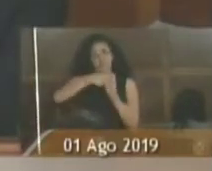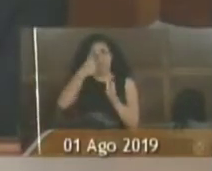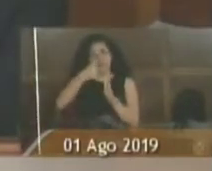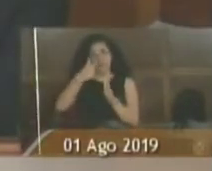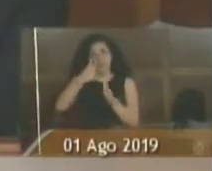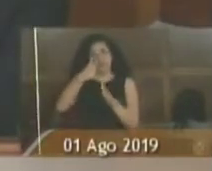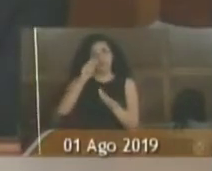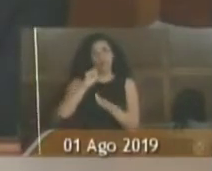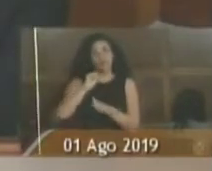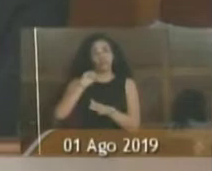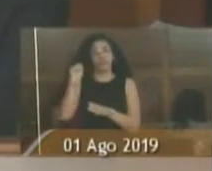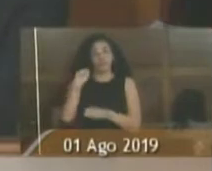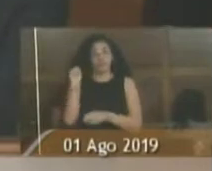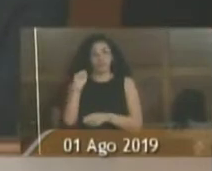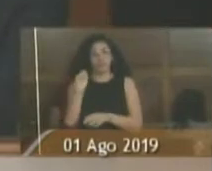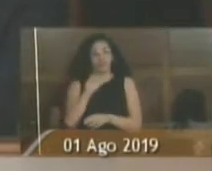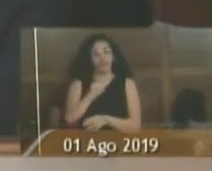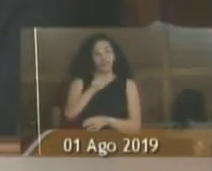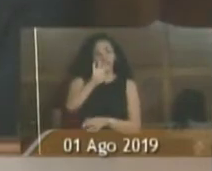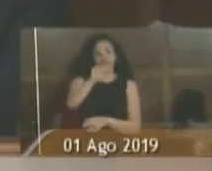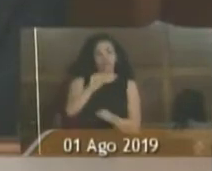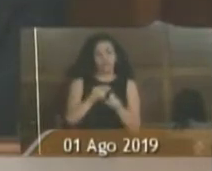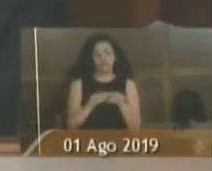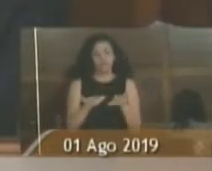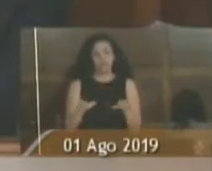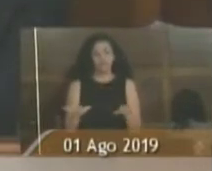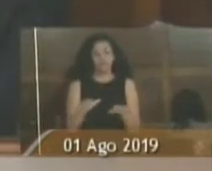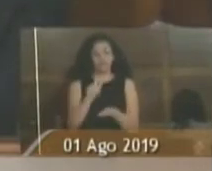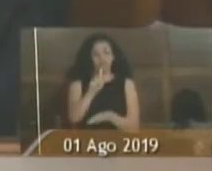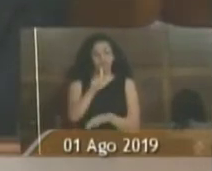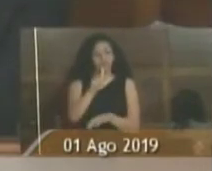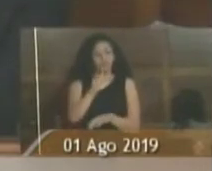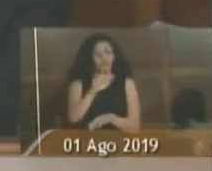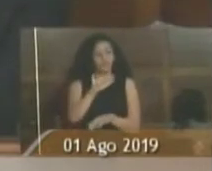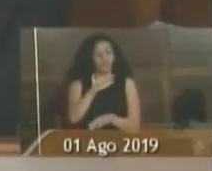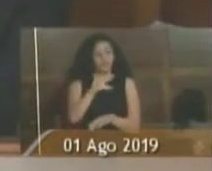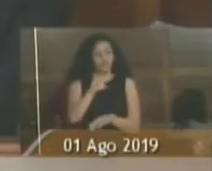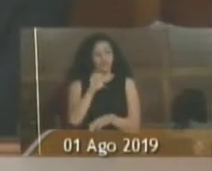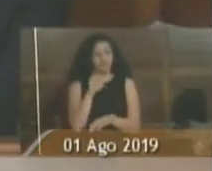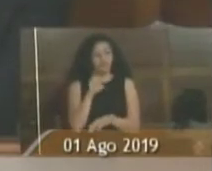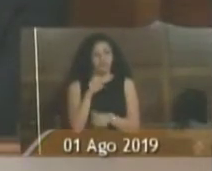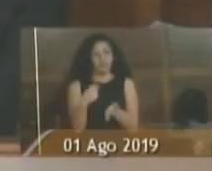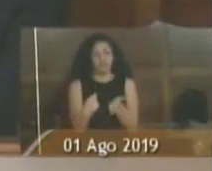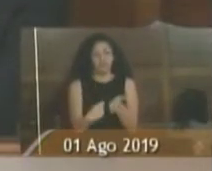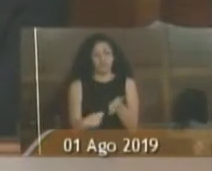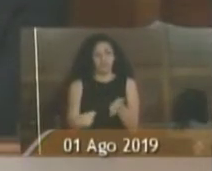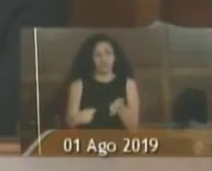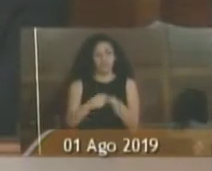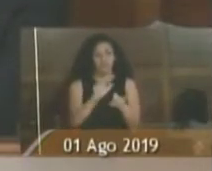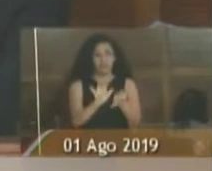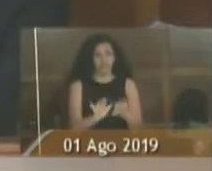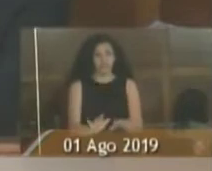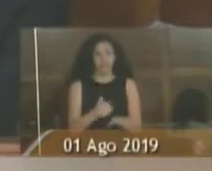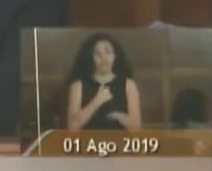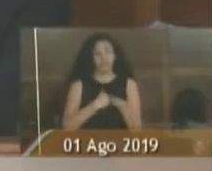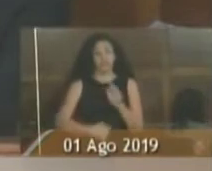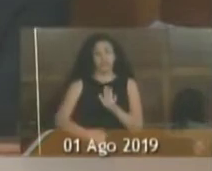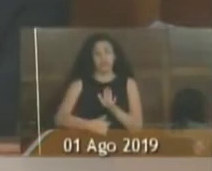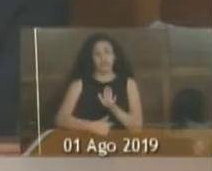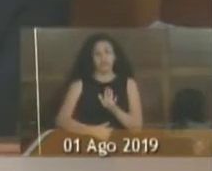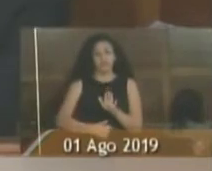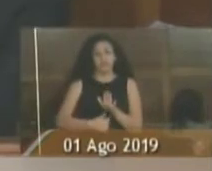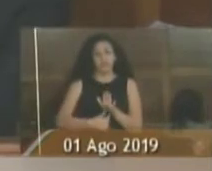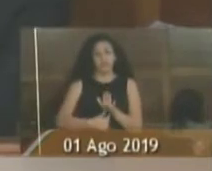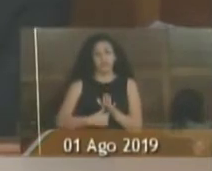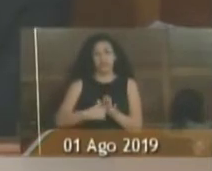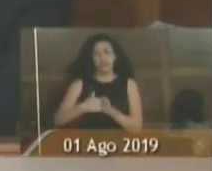para constar foi lavrada esta ata, que Grace Carolina de Assis, Florentino, redatora na Secretaria de Legislação, redigiu e digitou. E